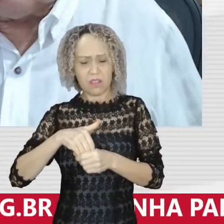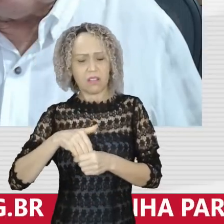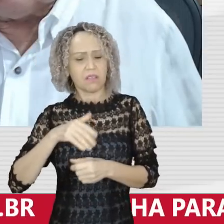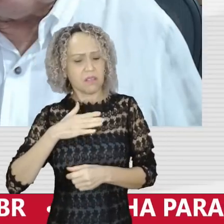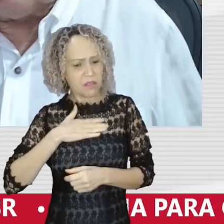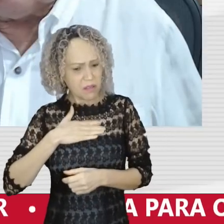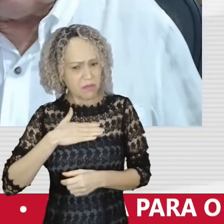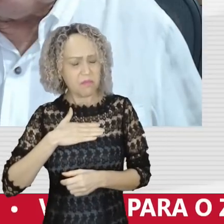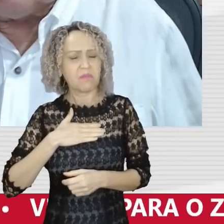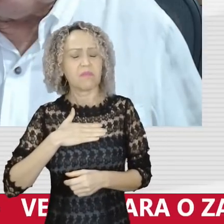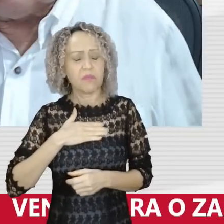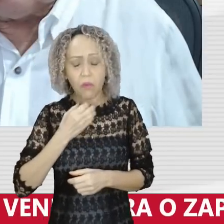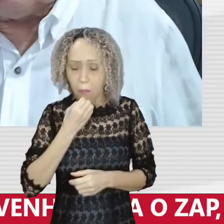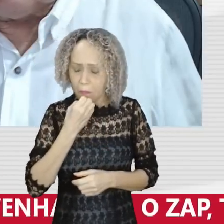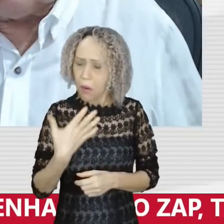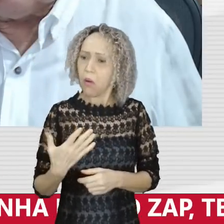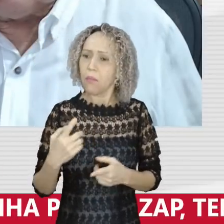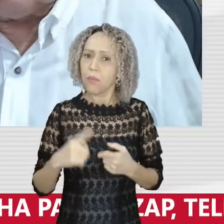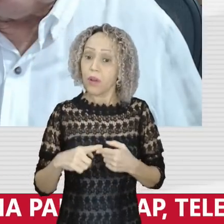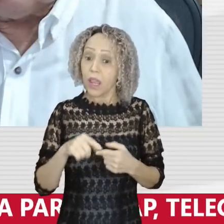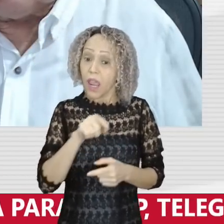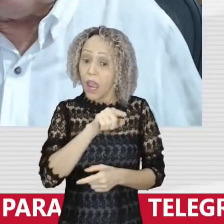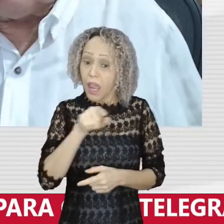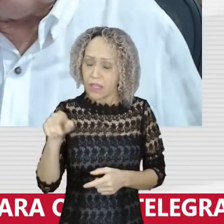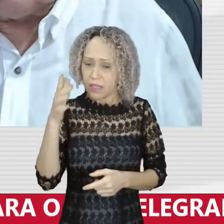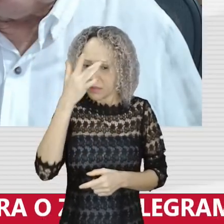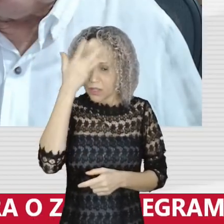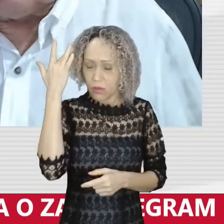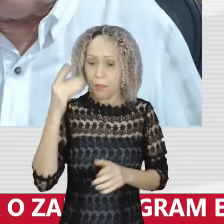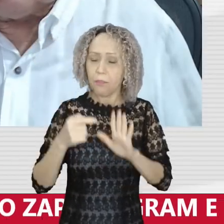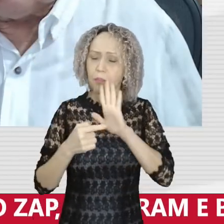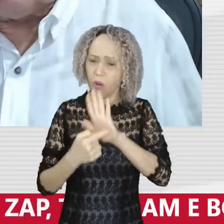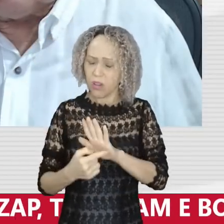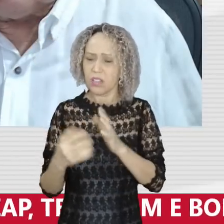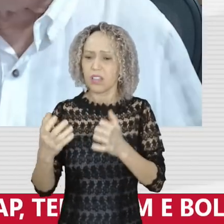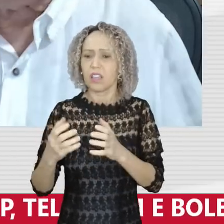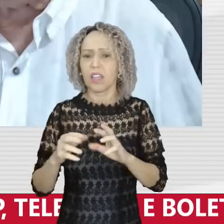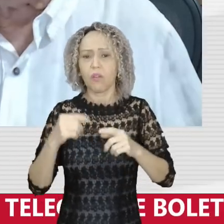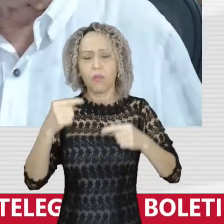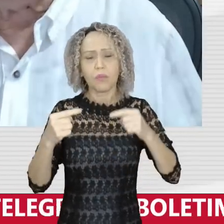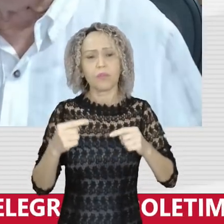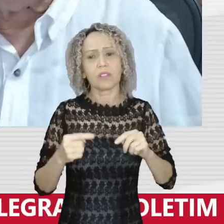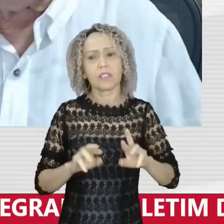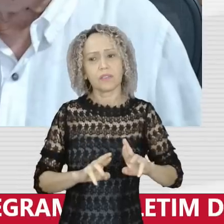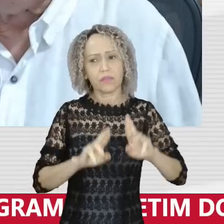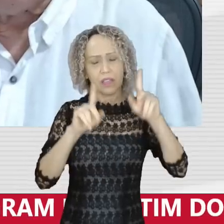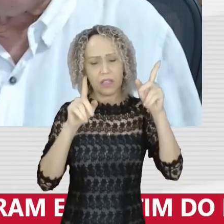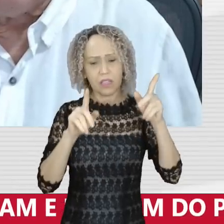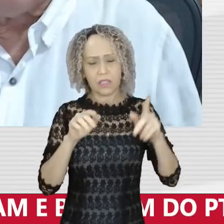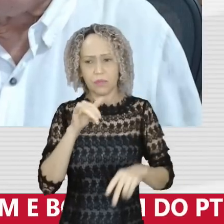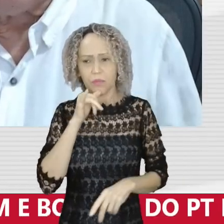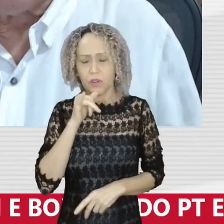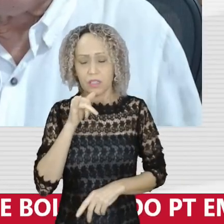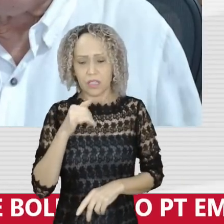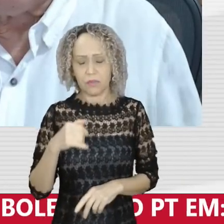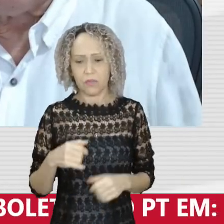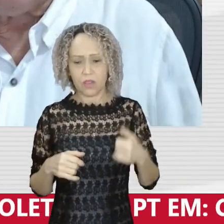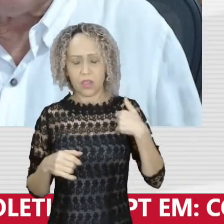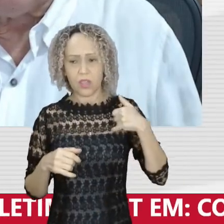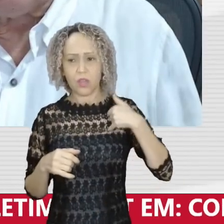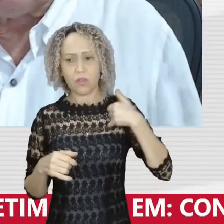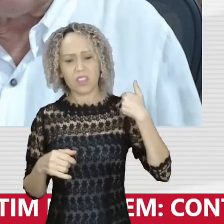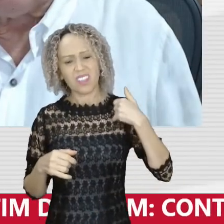política diferente, porque eu vim um pouco nessa pegada, assim, eu não sou jovem de idade, mas sou uma cara nova na política, e